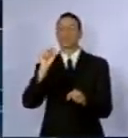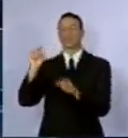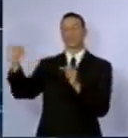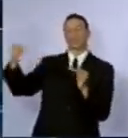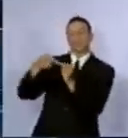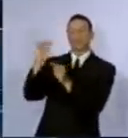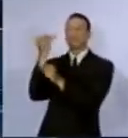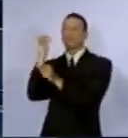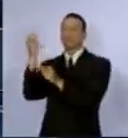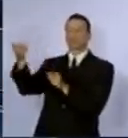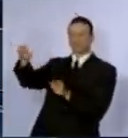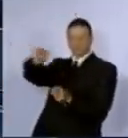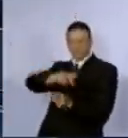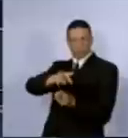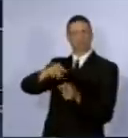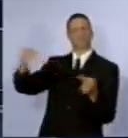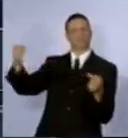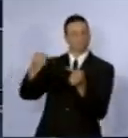a eletrificação.